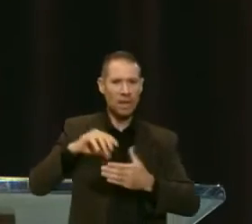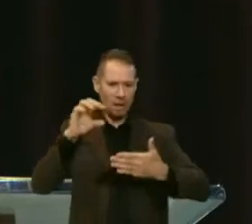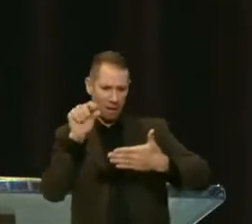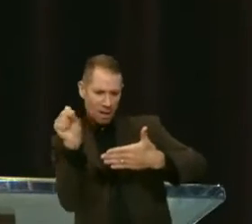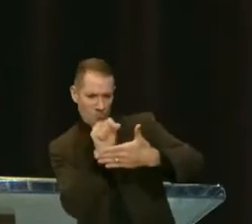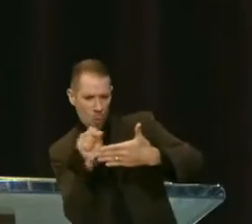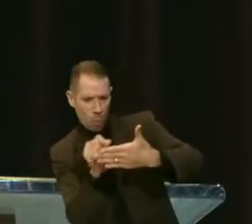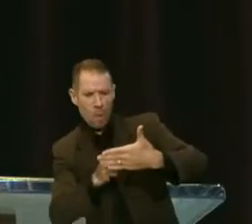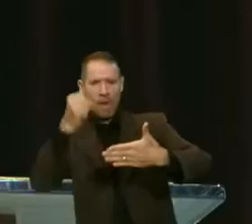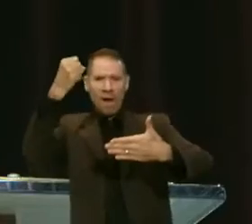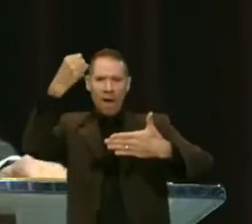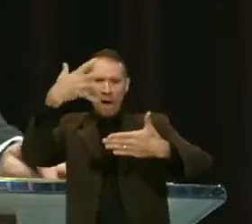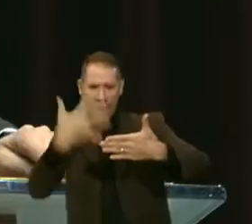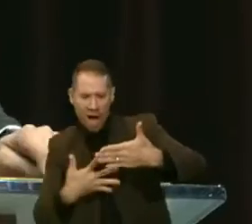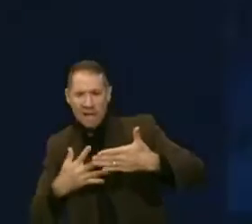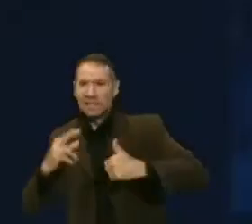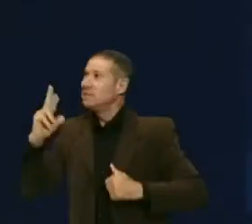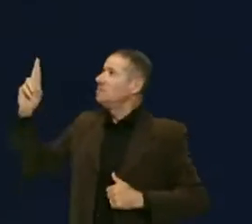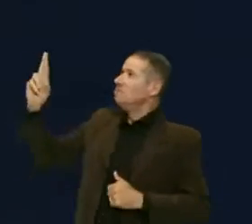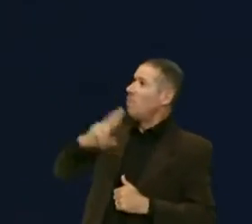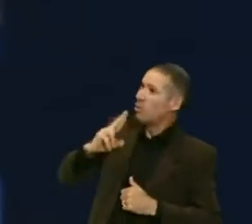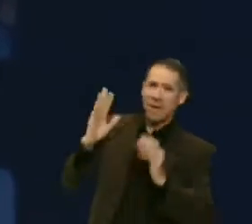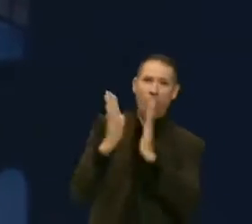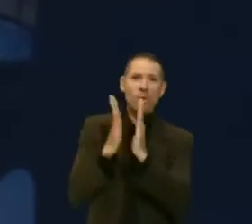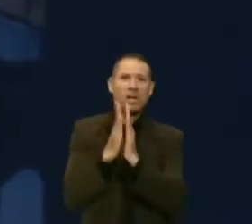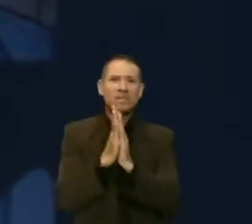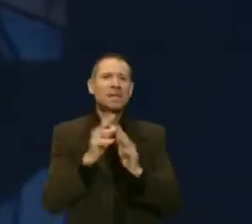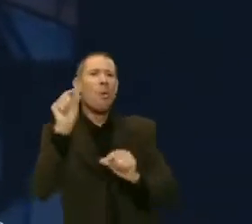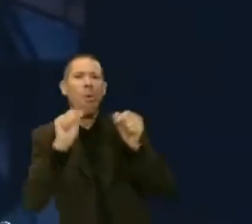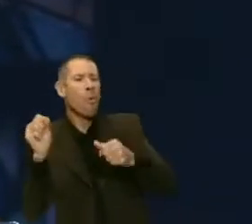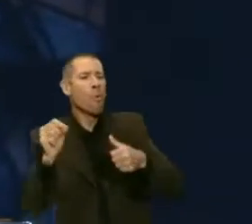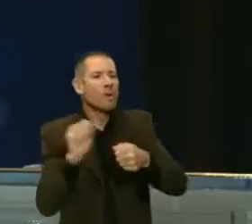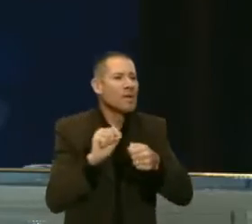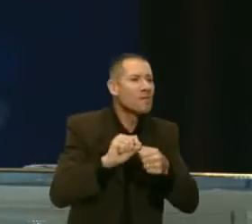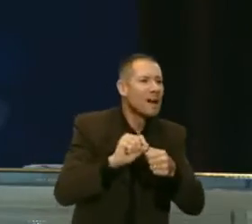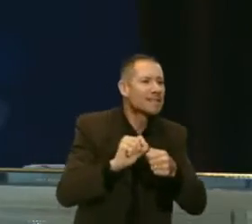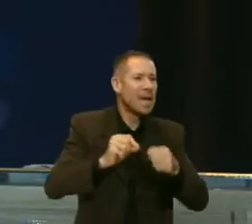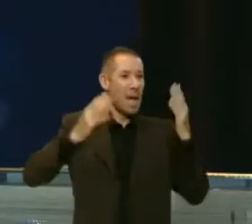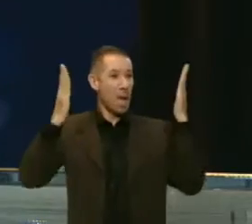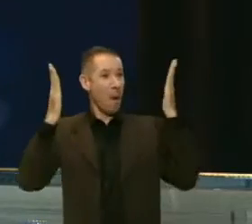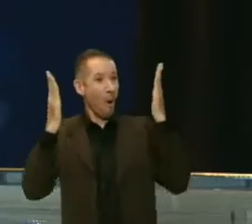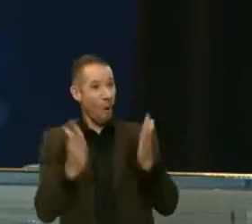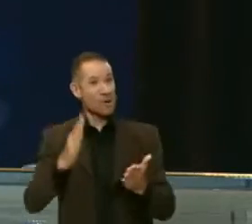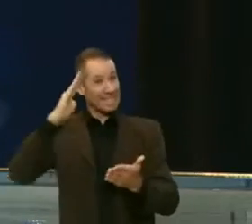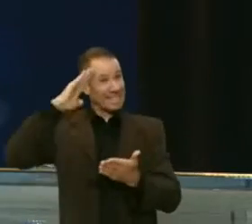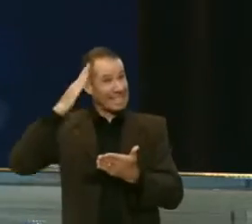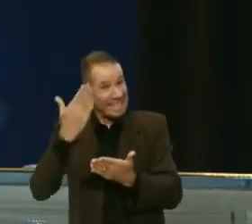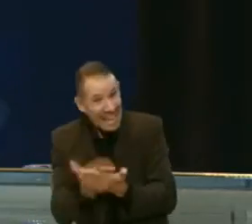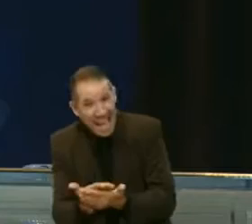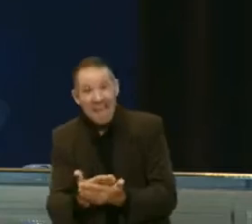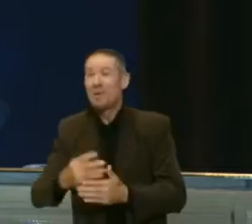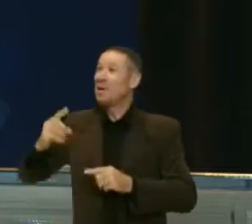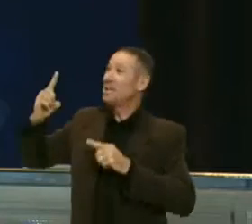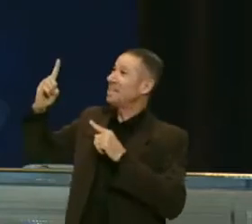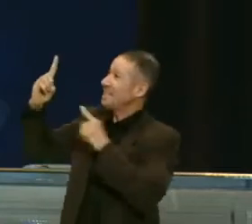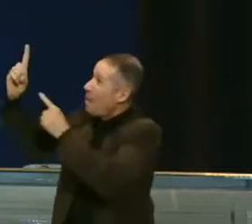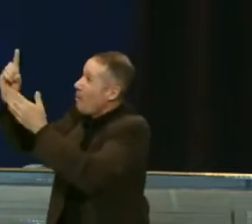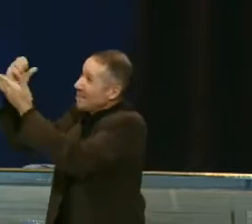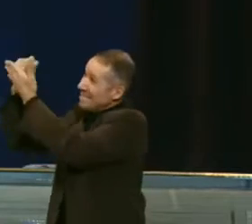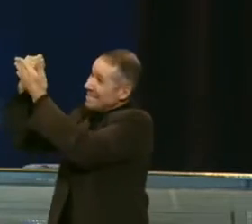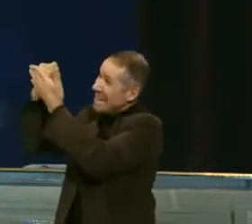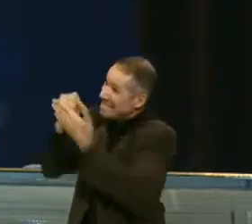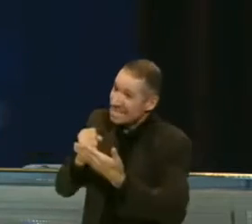situações e com as respostas de oração, o que deveríamos fazer. Hoje eu creio, Deus vai